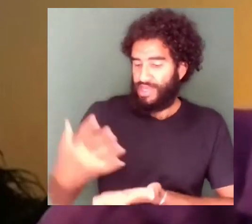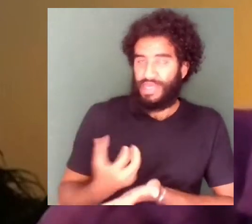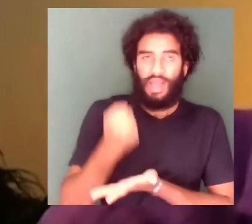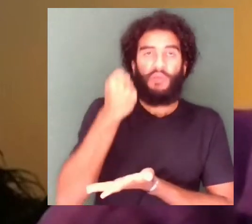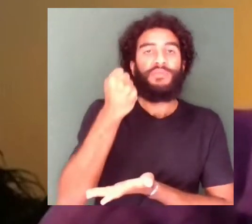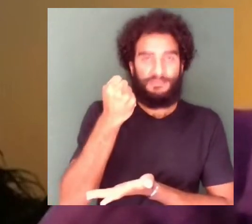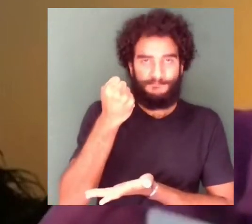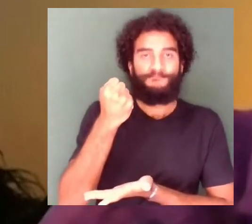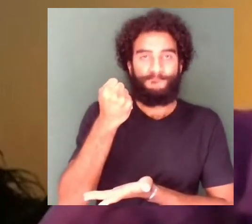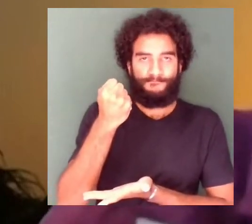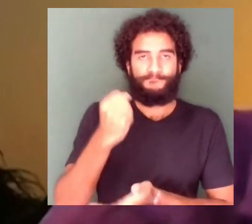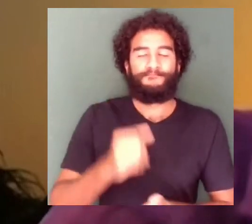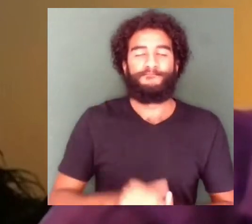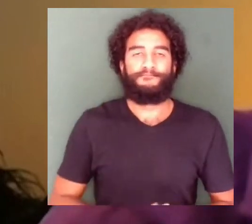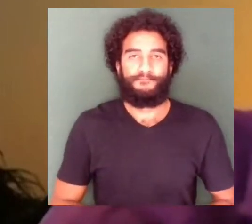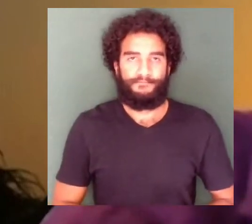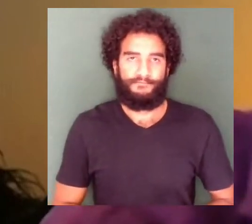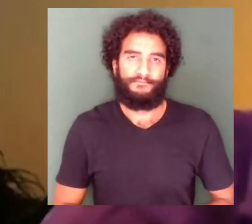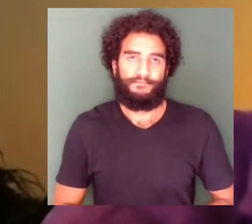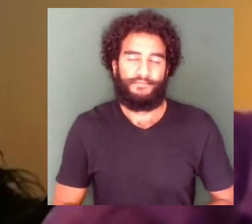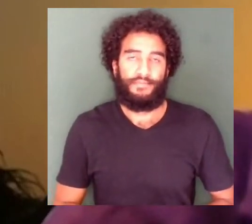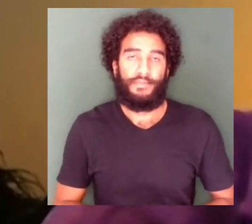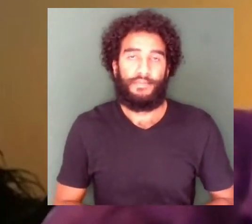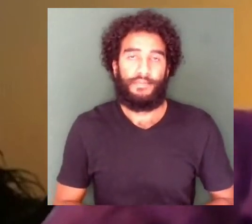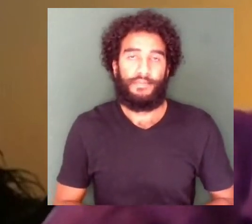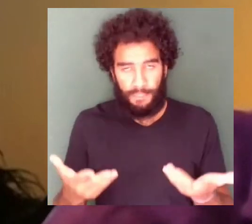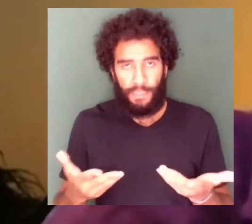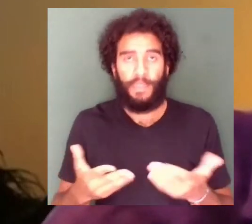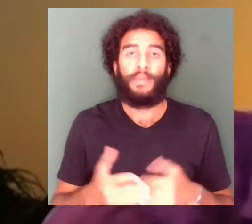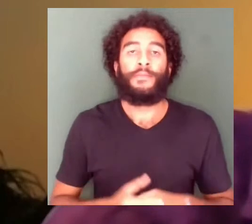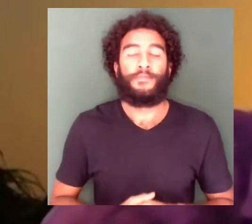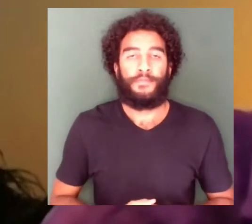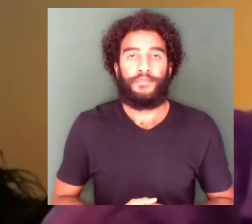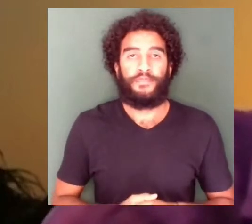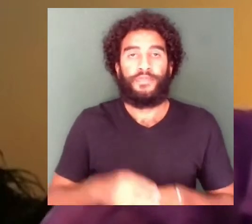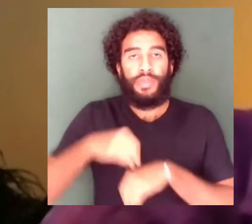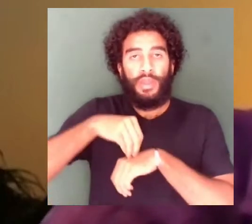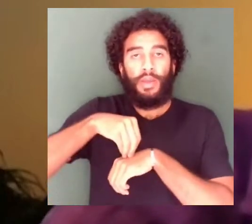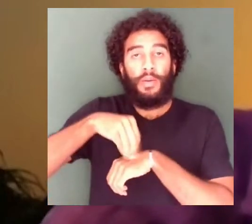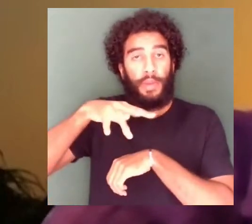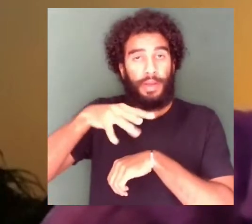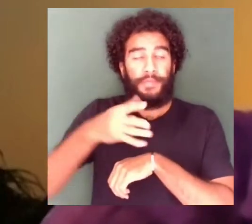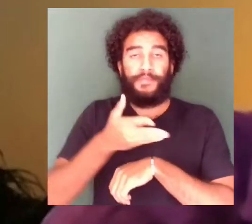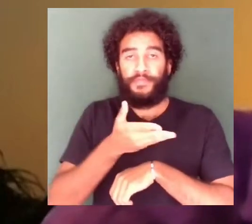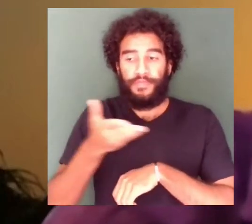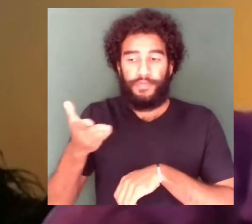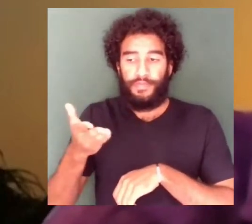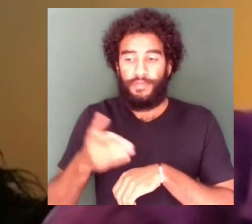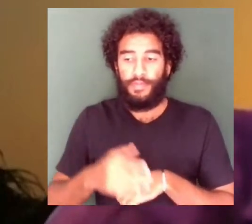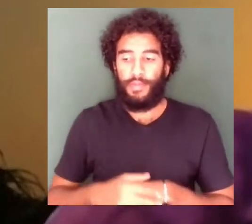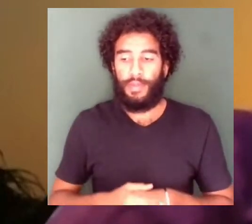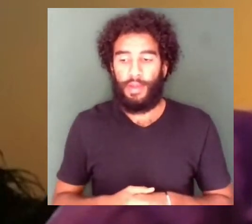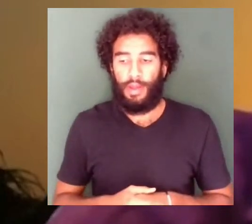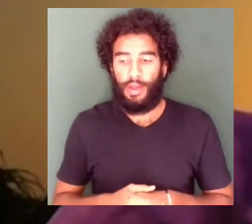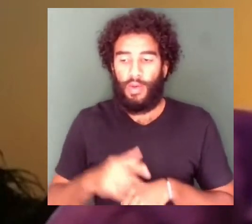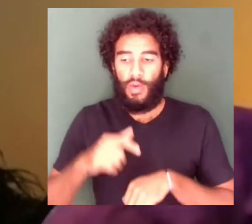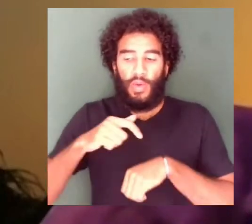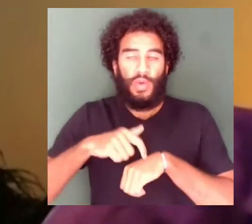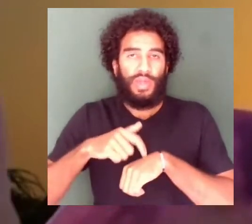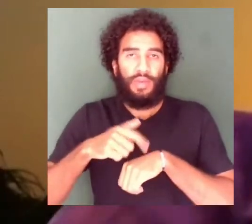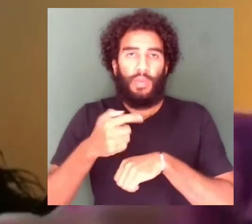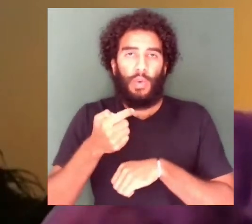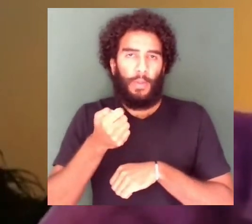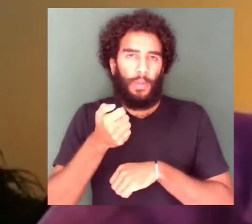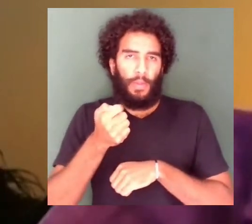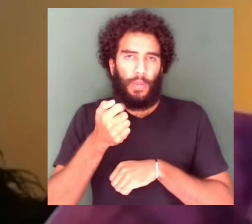Então, eu queria também colocar aqui, nesse pouco tempo que nós temos,